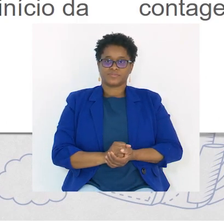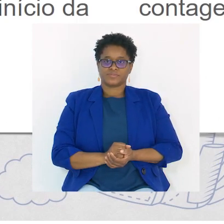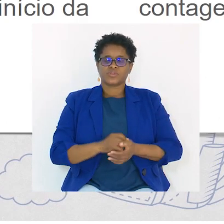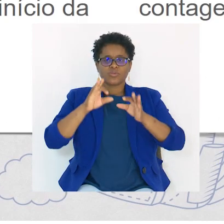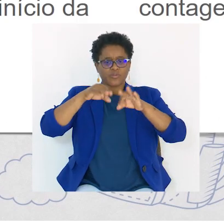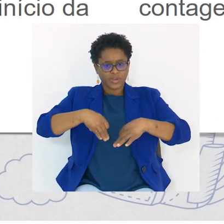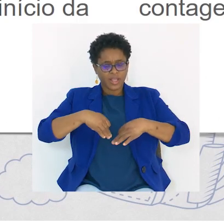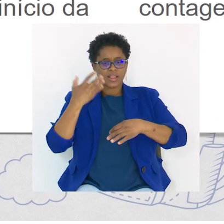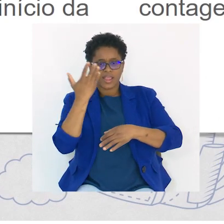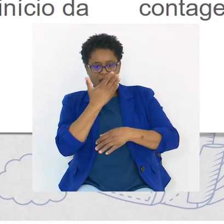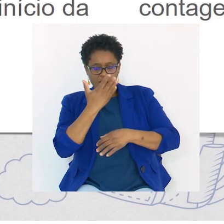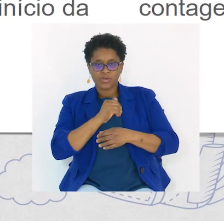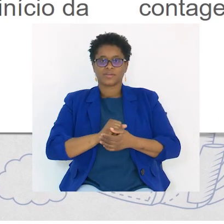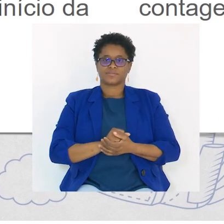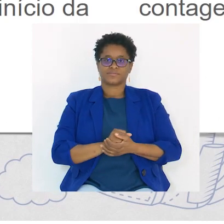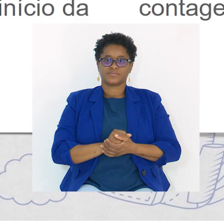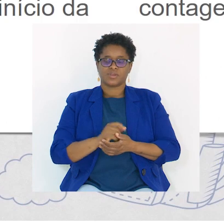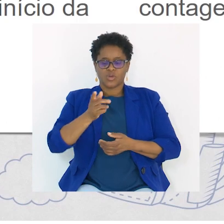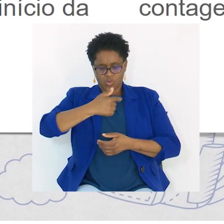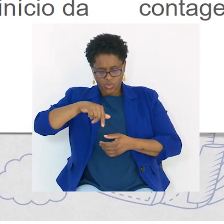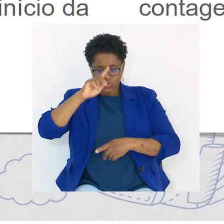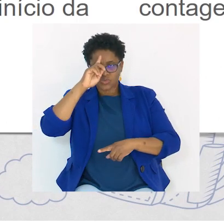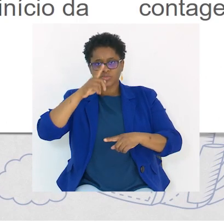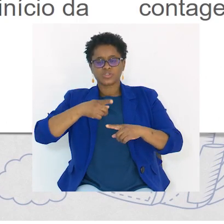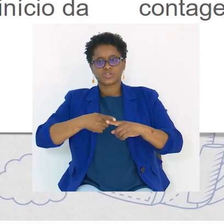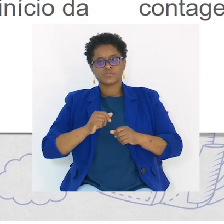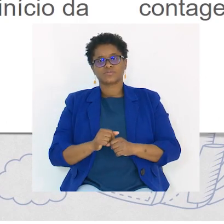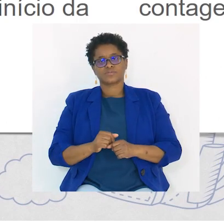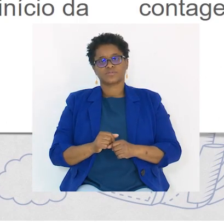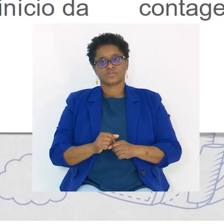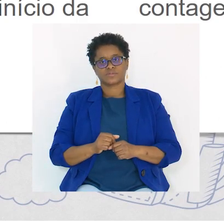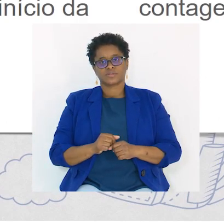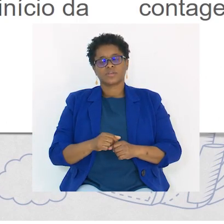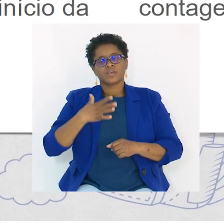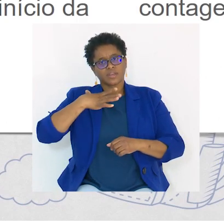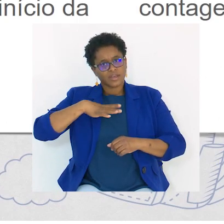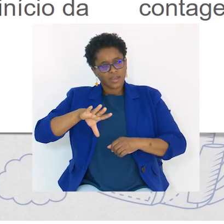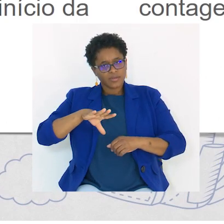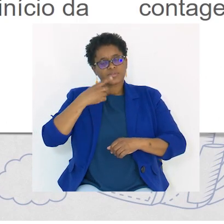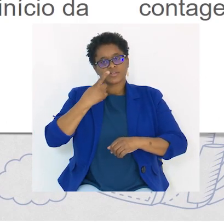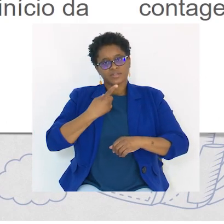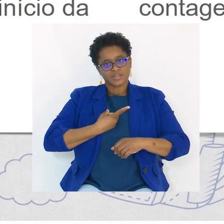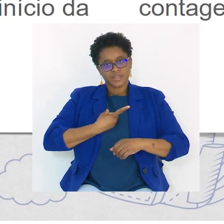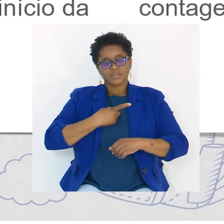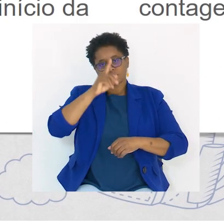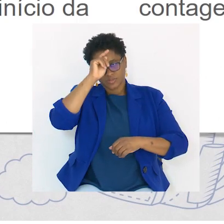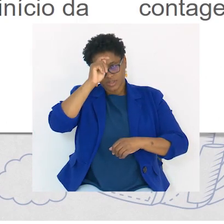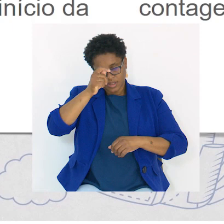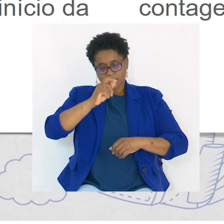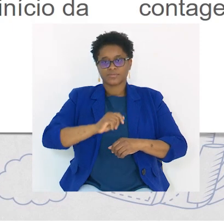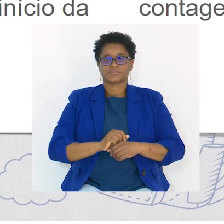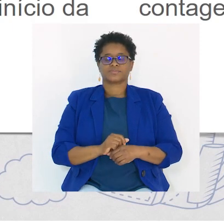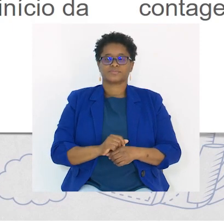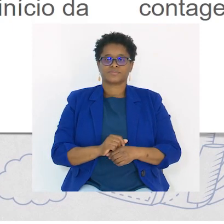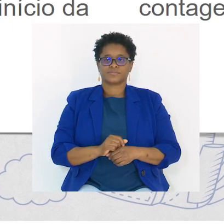No final da aula, o nosso objetivo que queremos que sejam